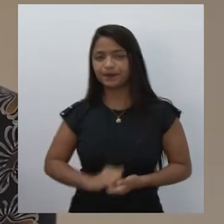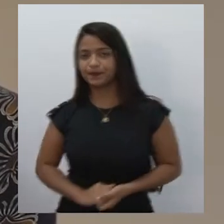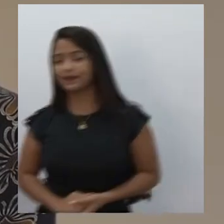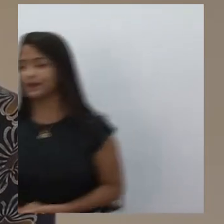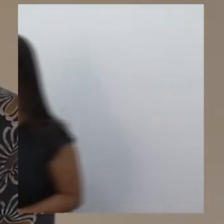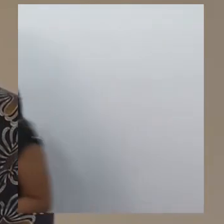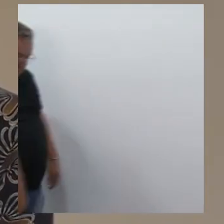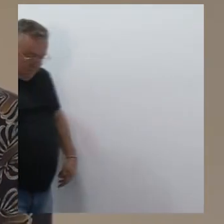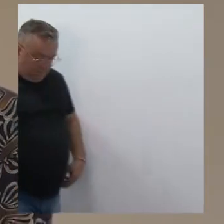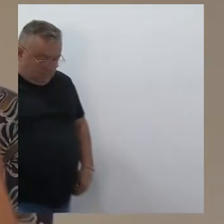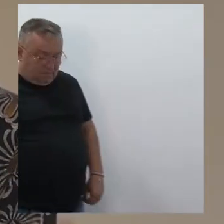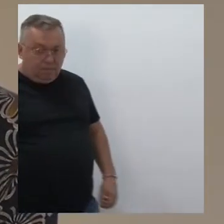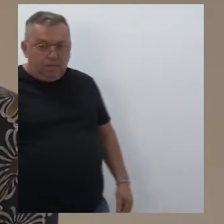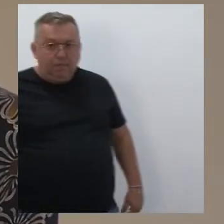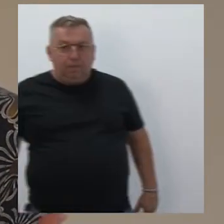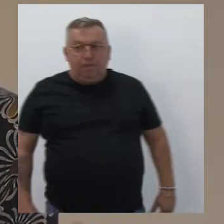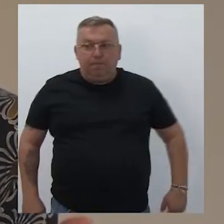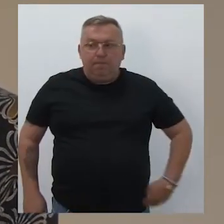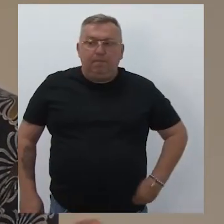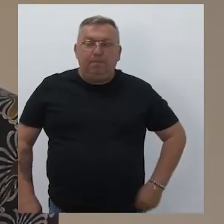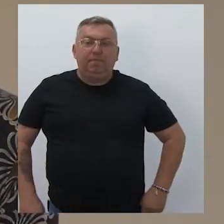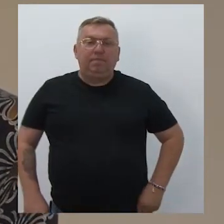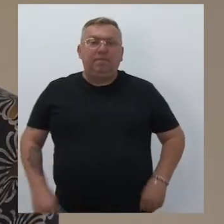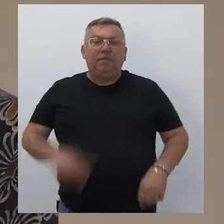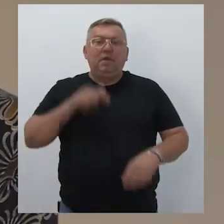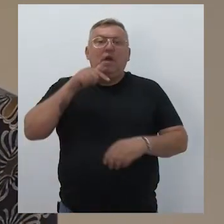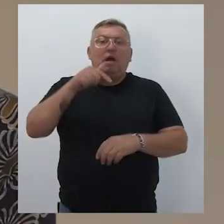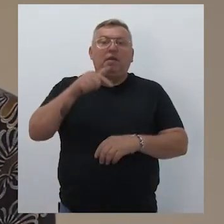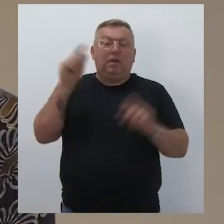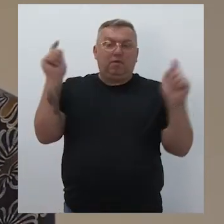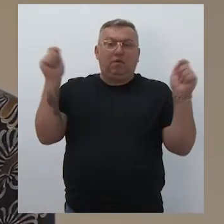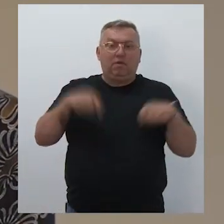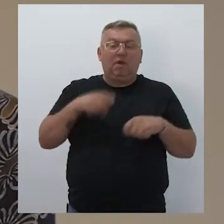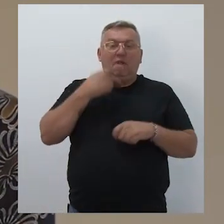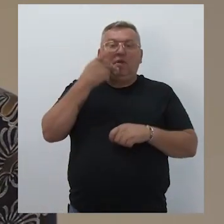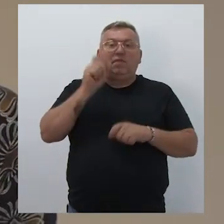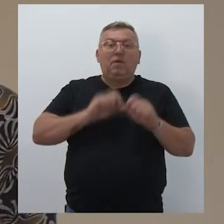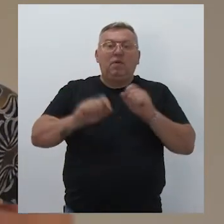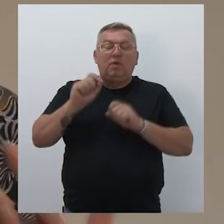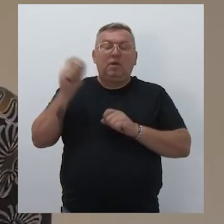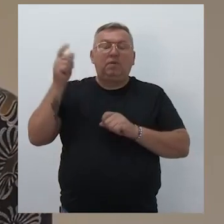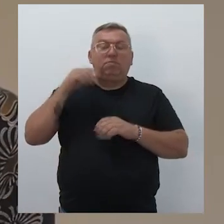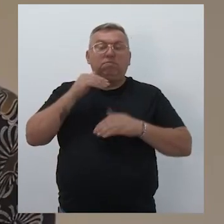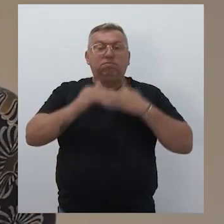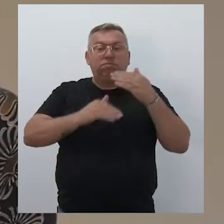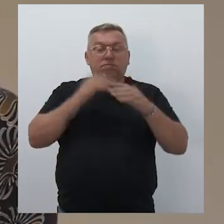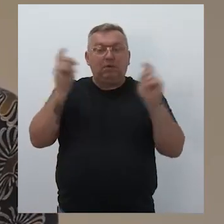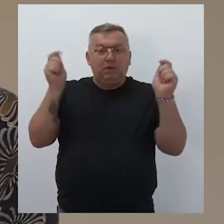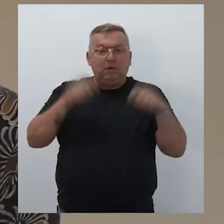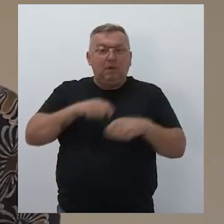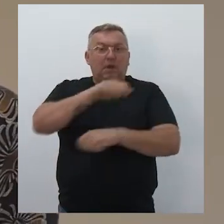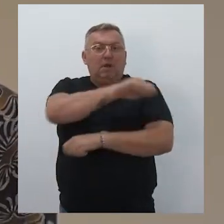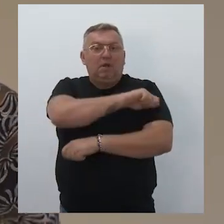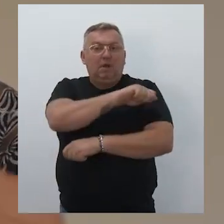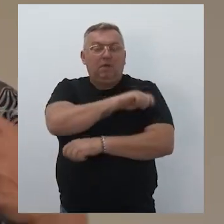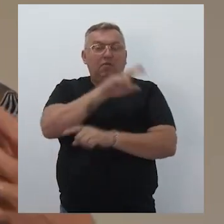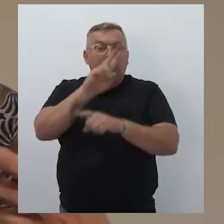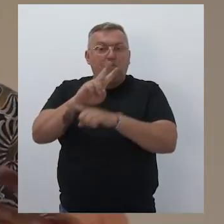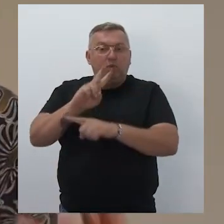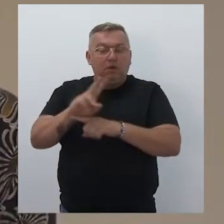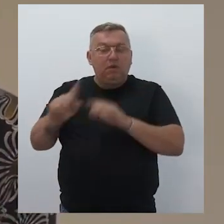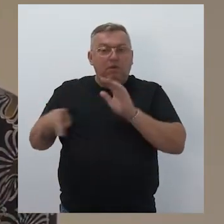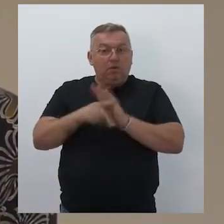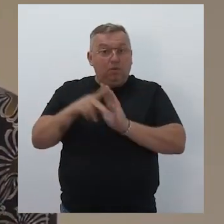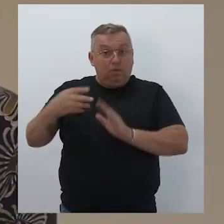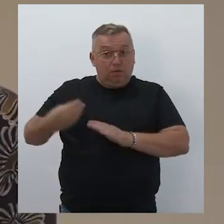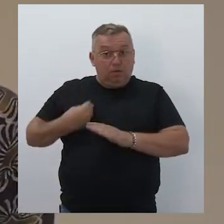diz muito da importância da gente desenvolver a capacidade dos estudantes de gerirem sua própria vida, de